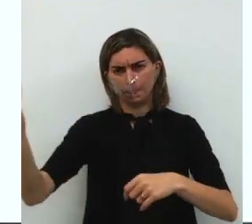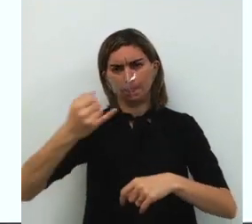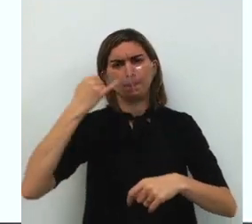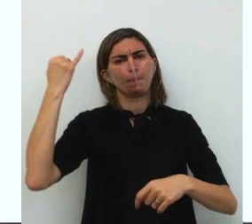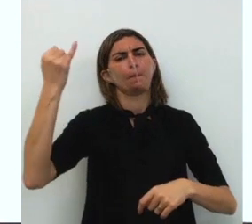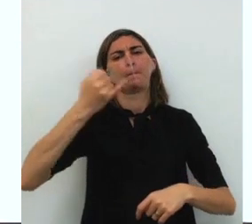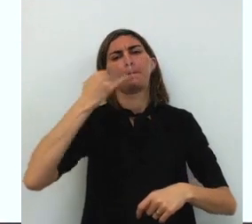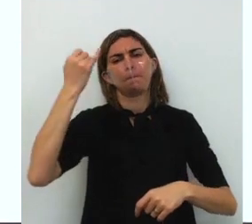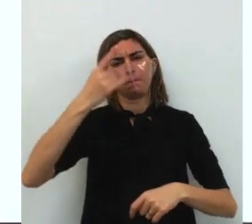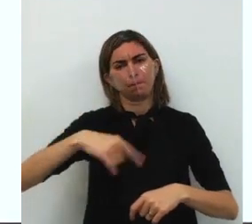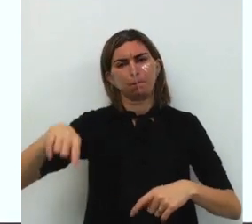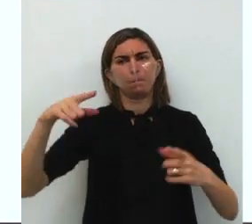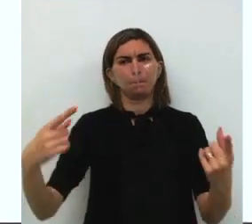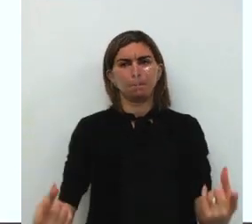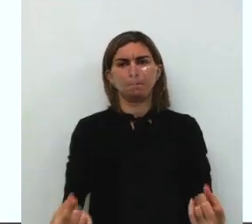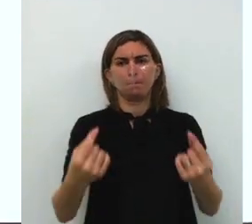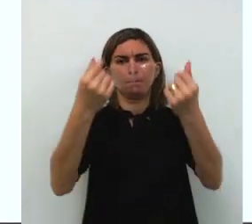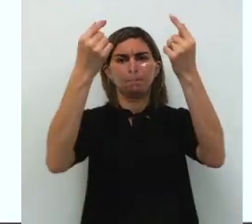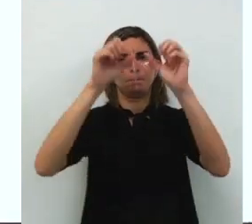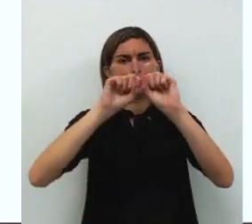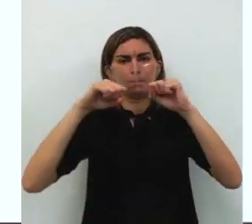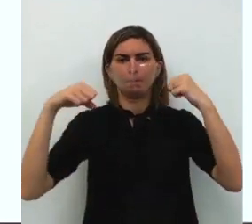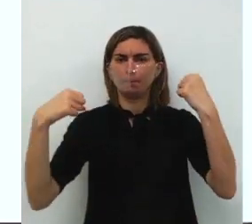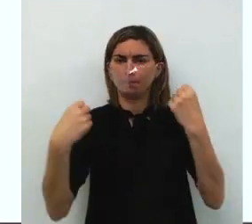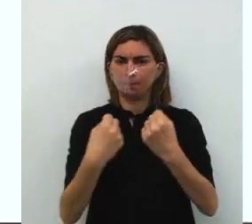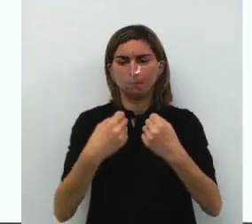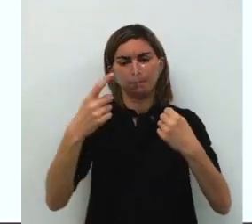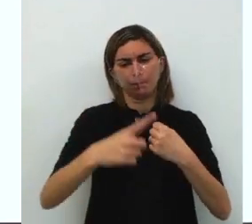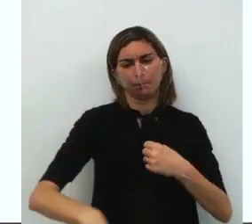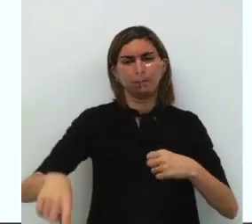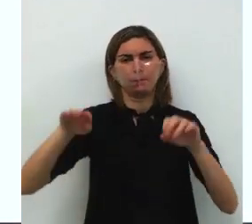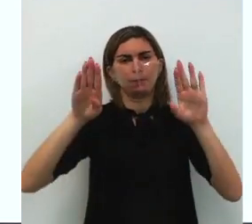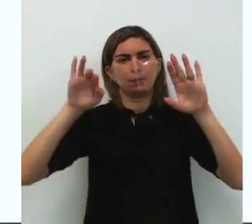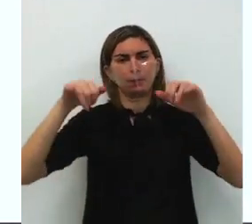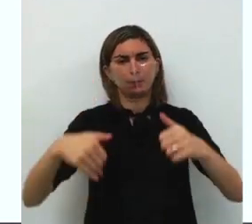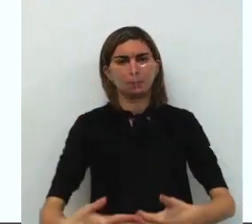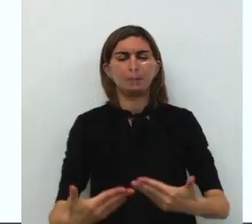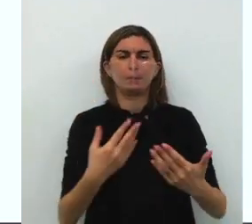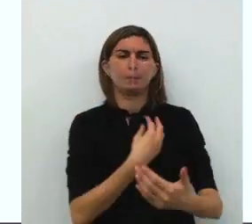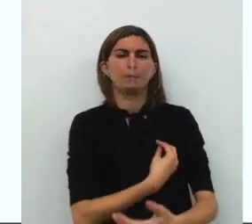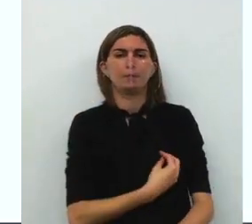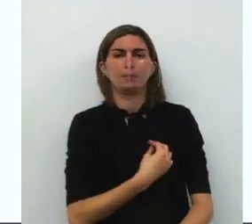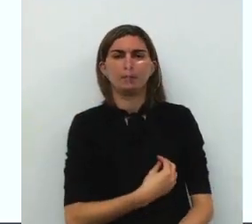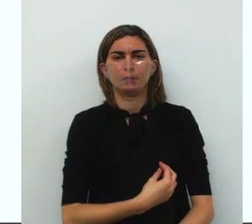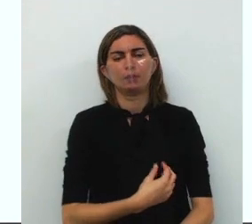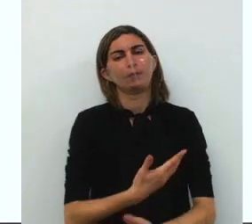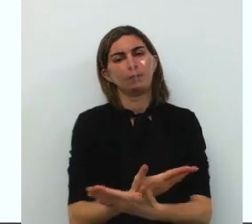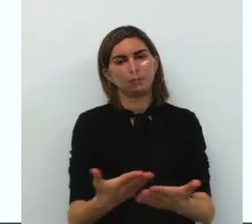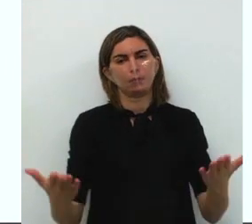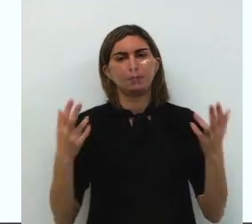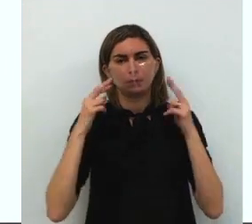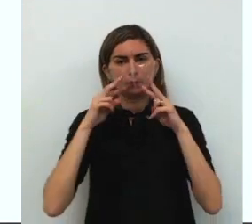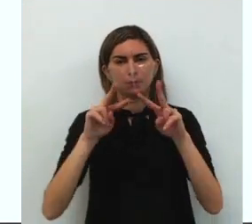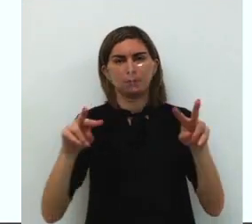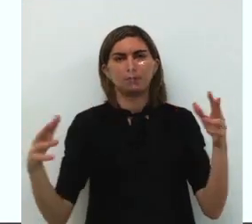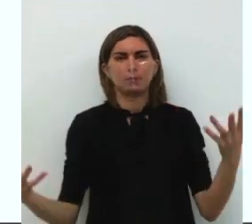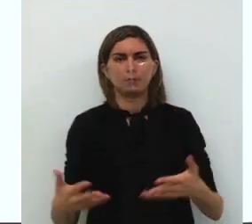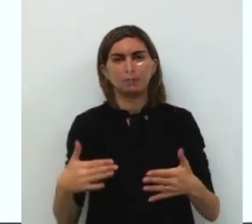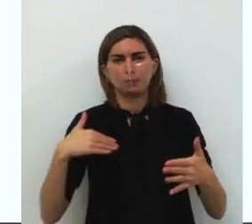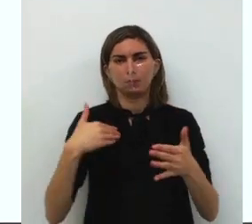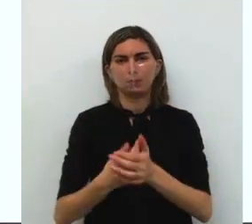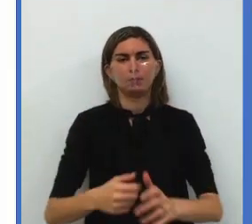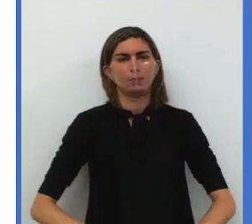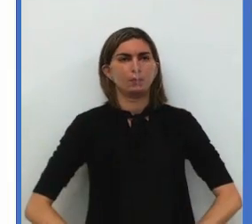muito importante para a nossa economia, para a nossa sociedade, para o nosso bem viver. Vamos ver agora